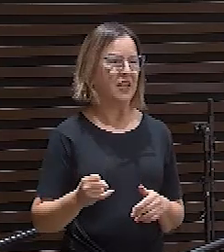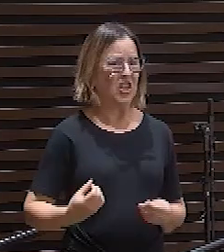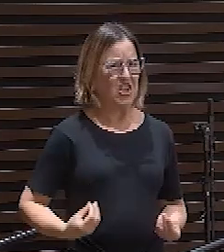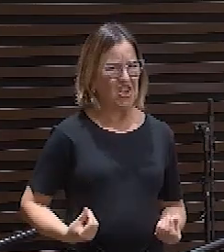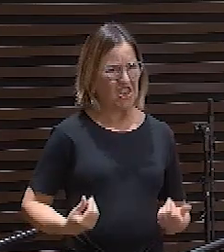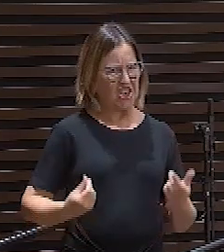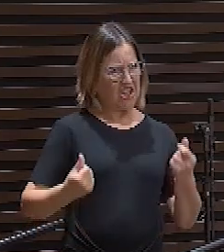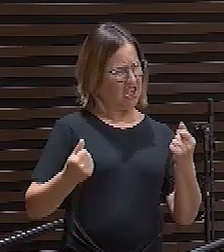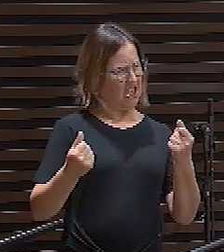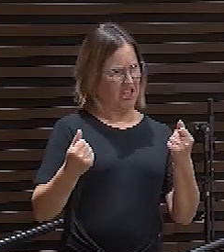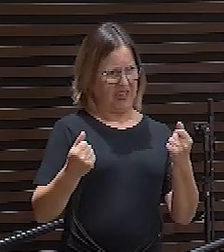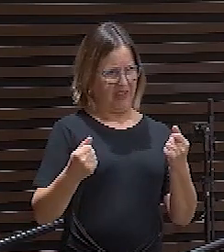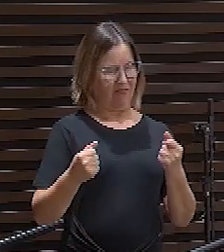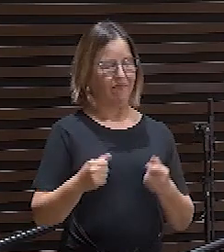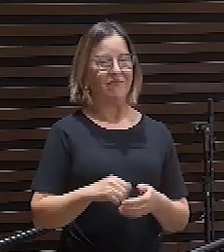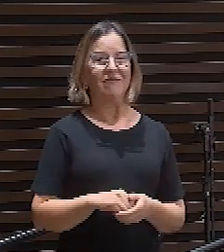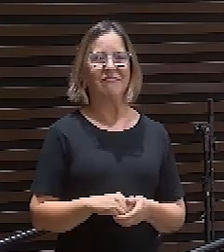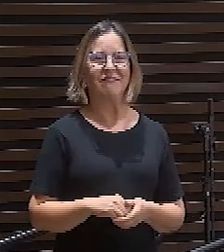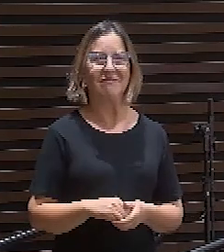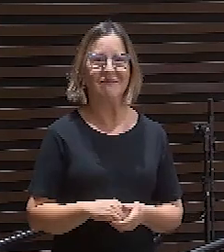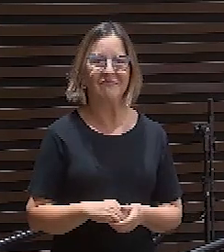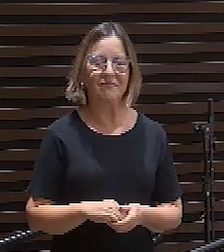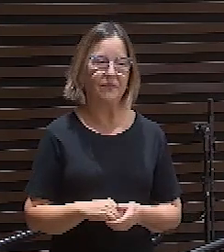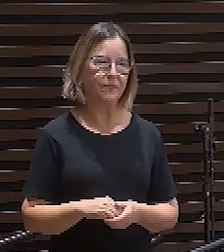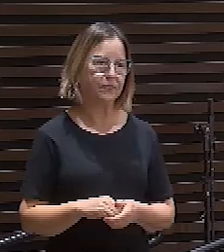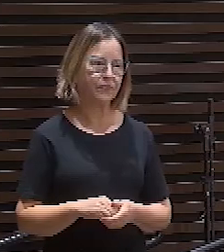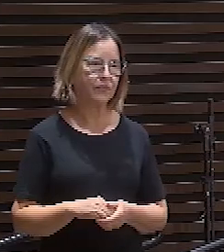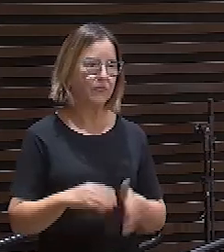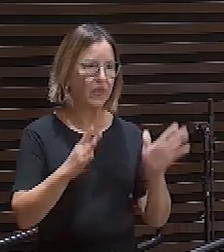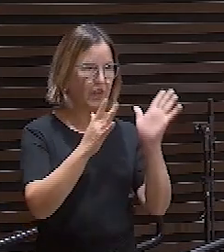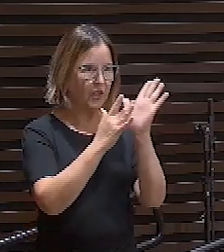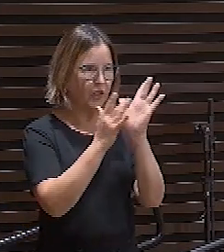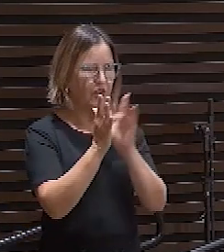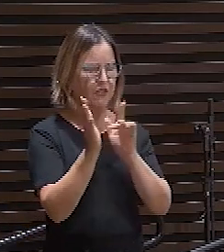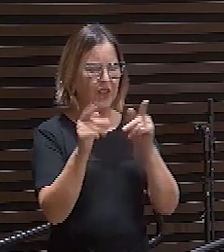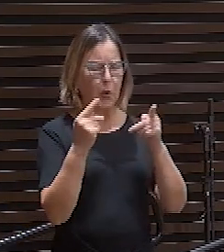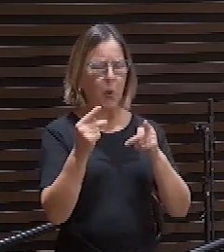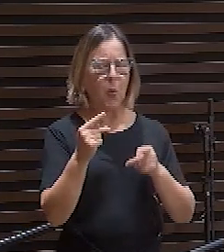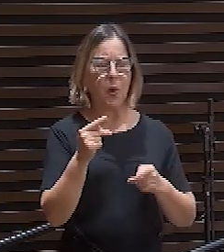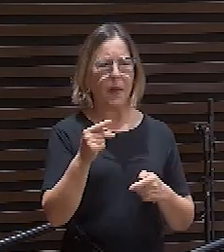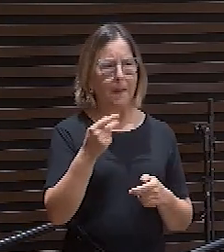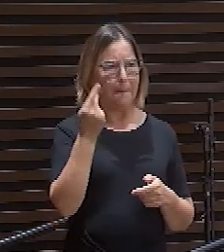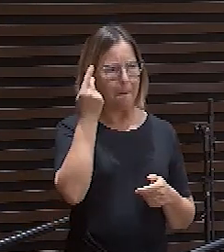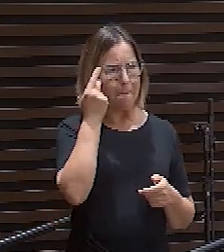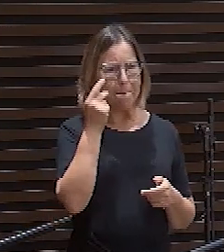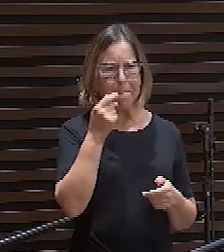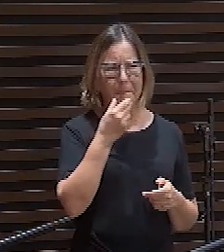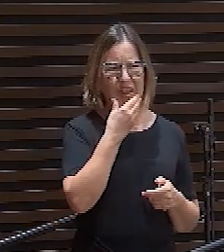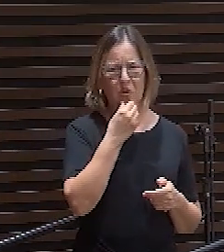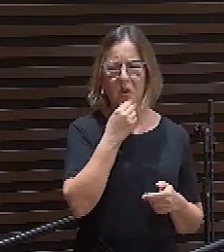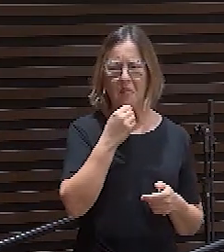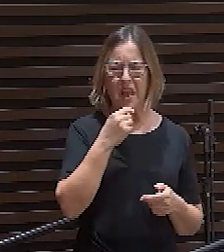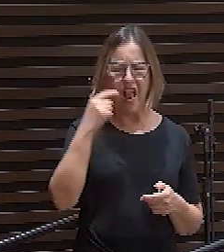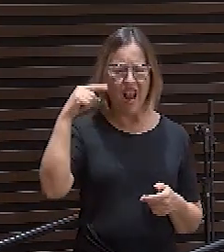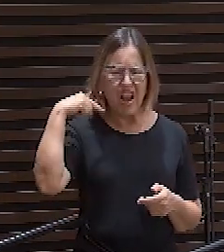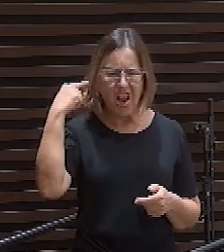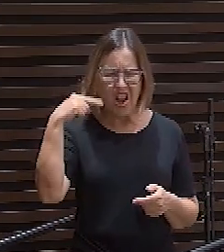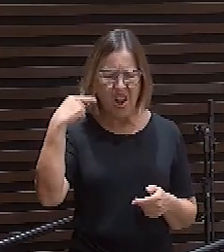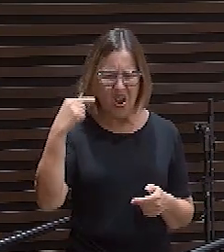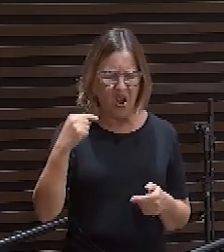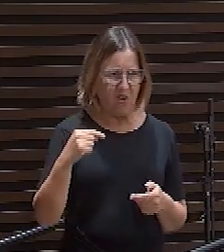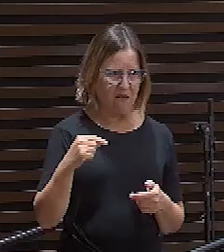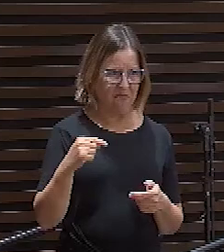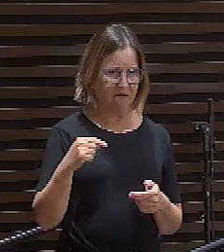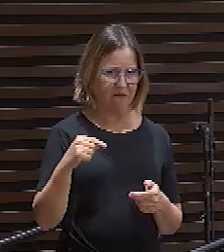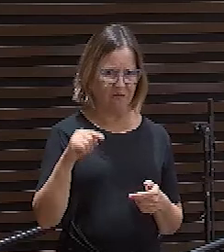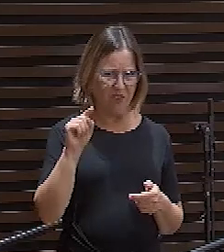Então, inclusive, Jesus usa uma expressão louco, né? Você não tem juízo? Você não sabe o que você está